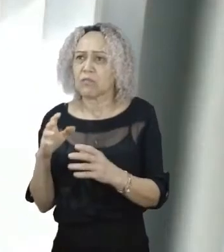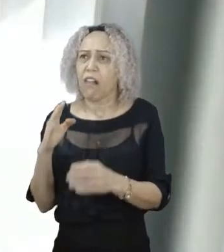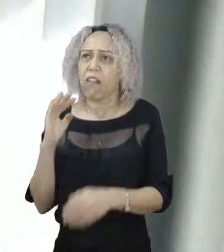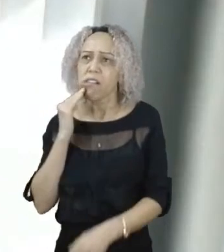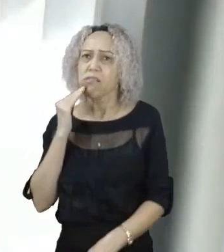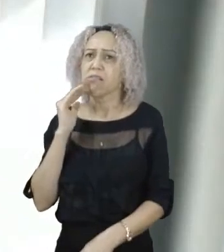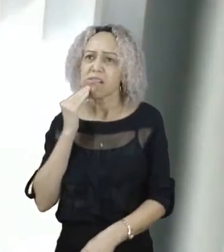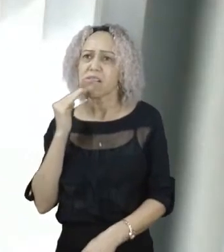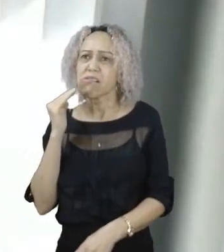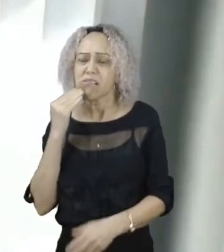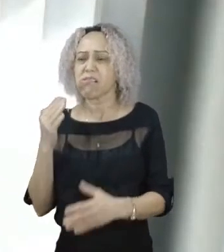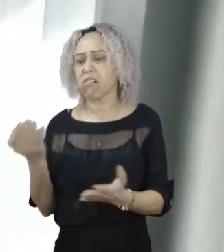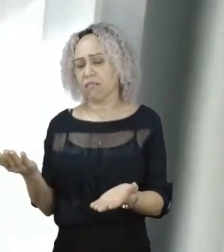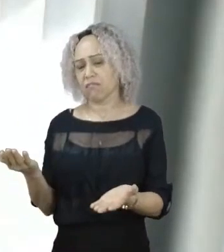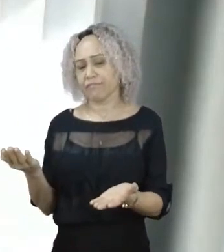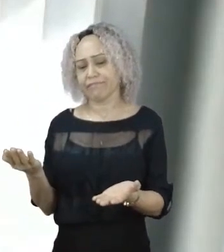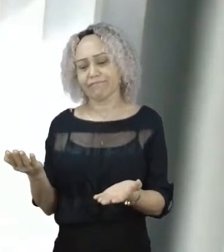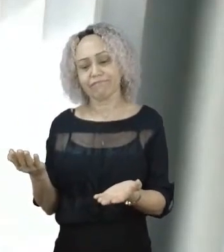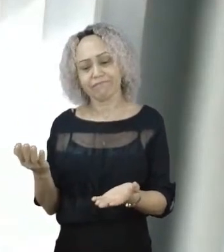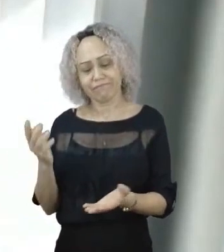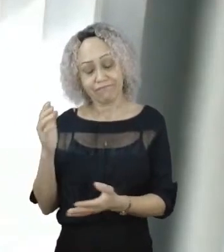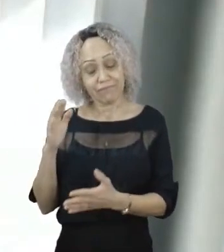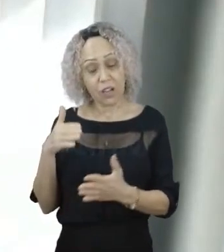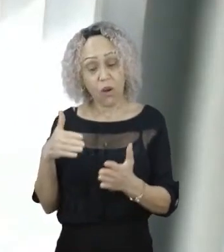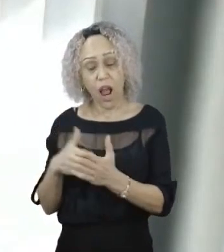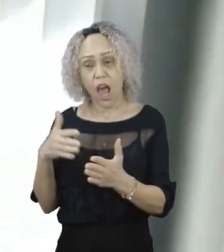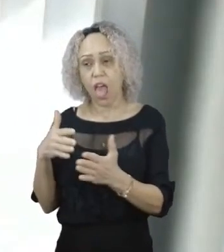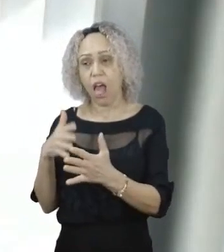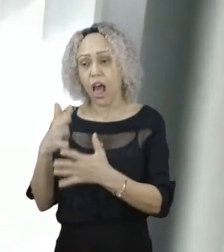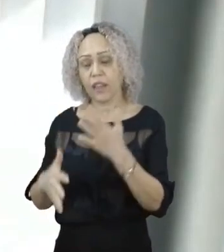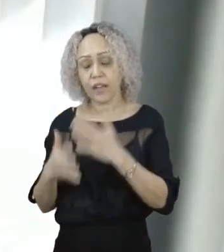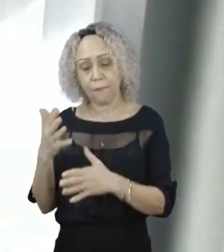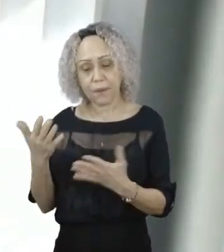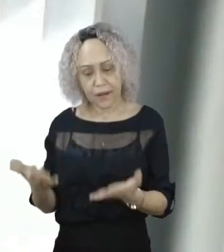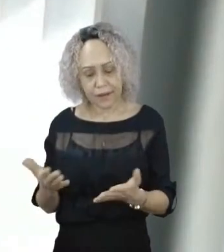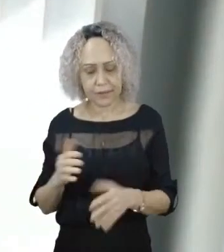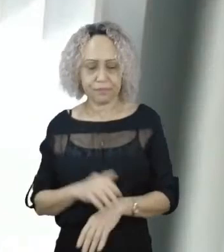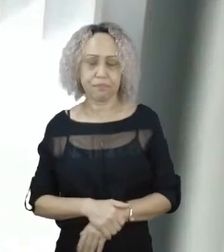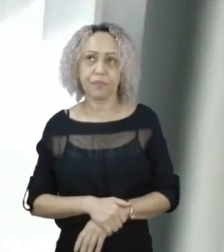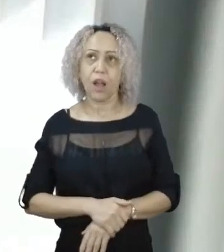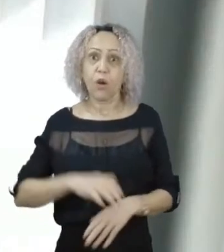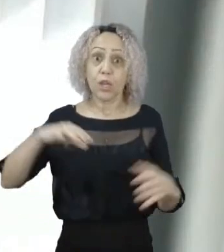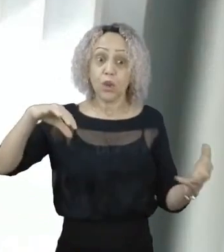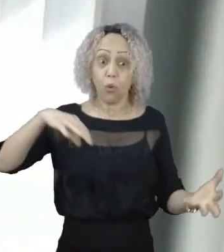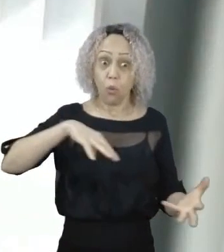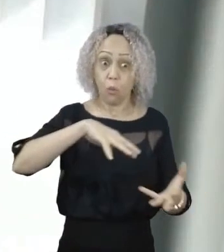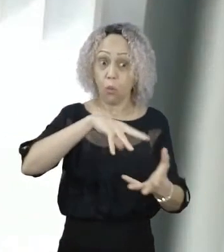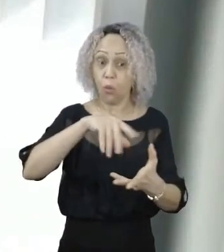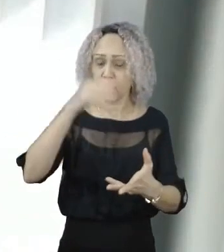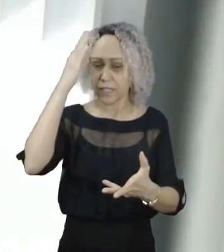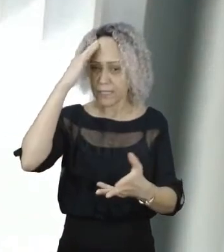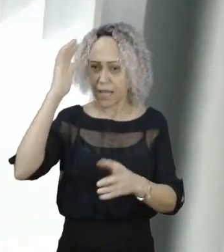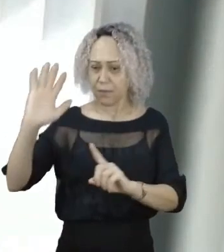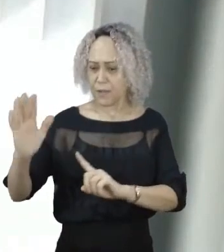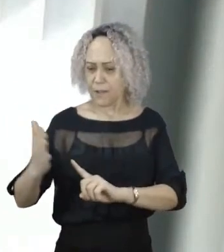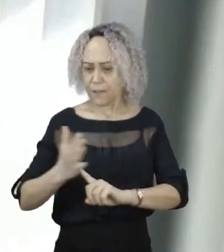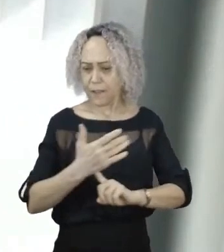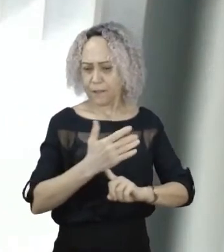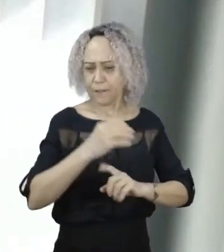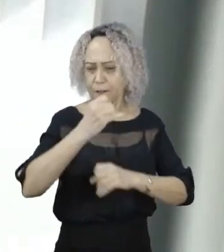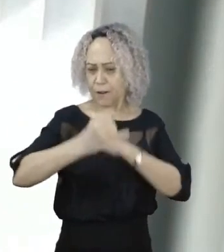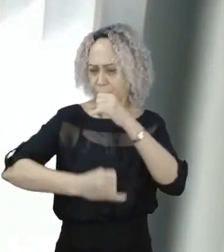transição digital muito acelerada. E a gente precisa trazer isso para a educação de duas maneiras. Primeiro,